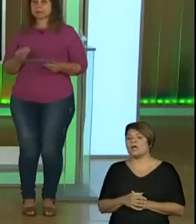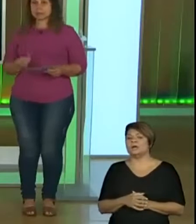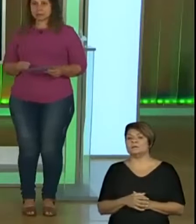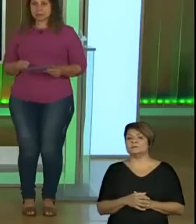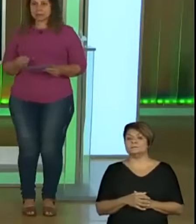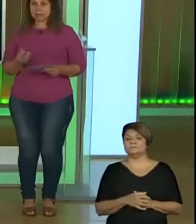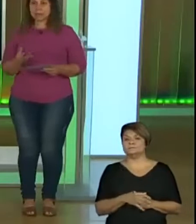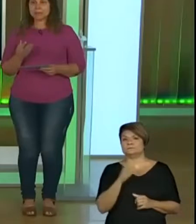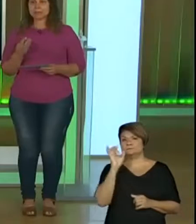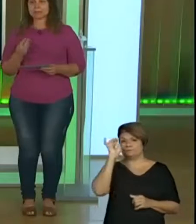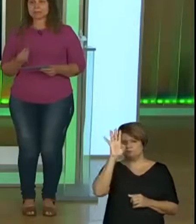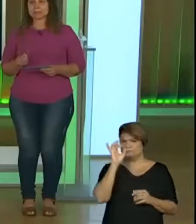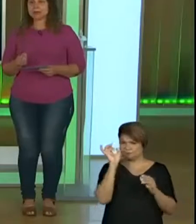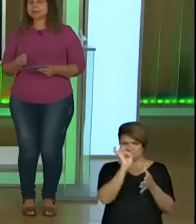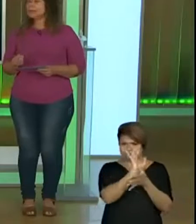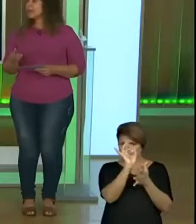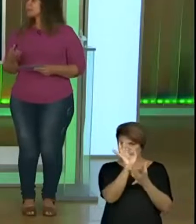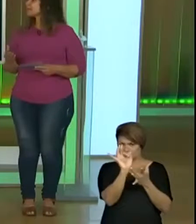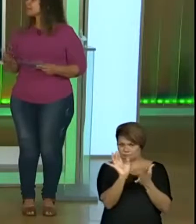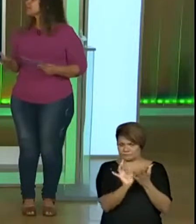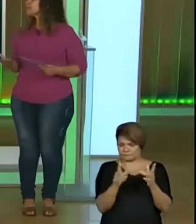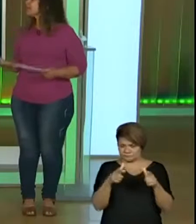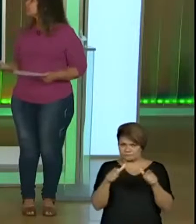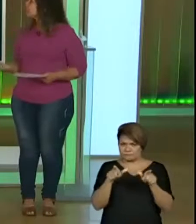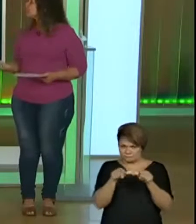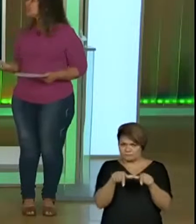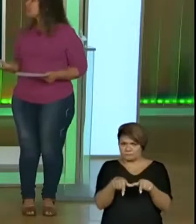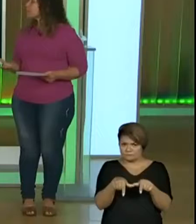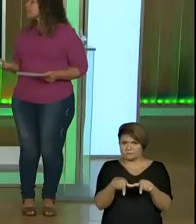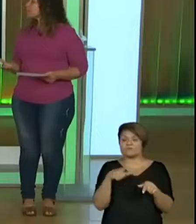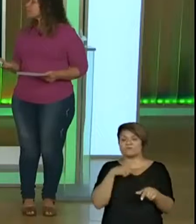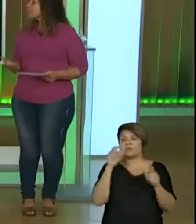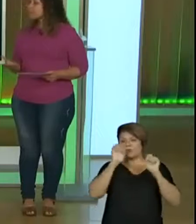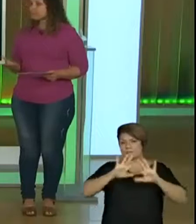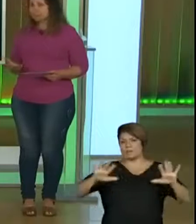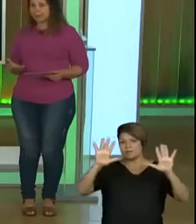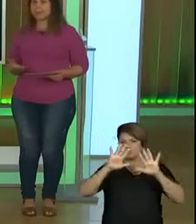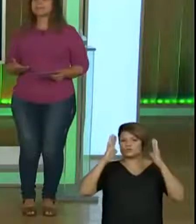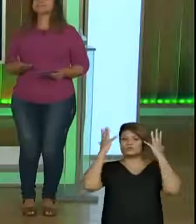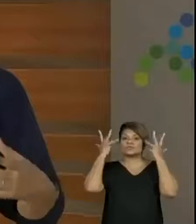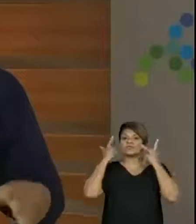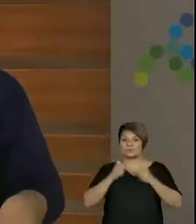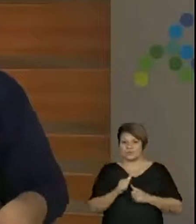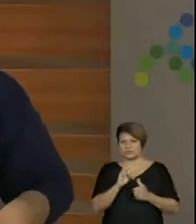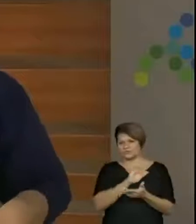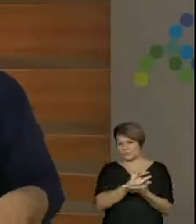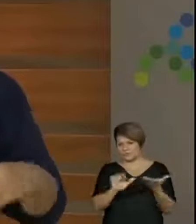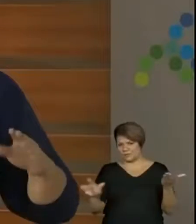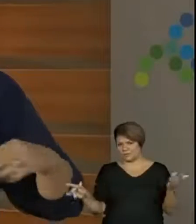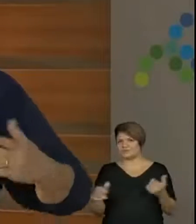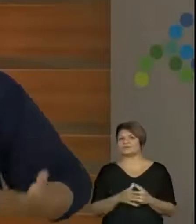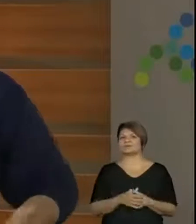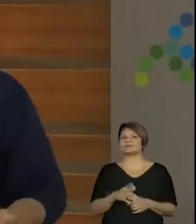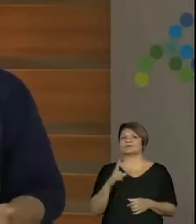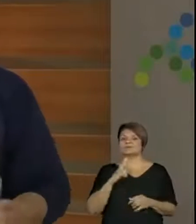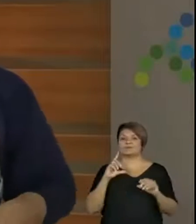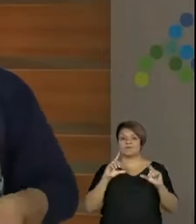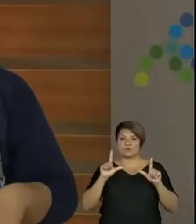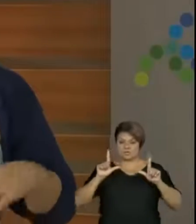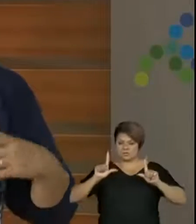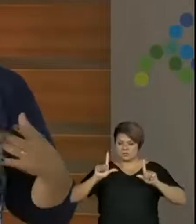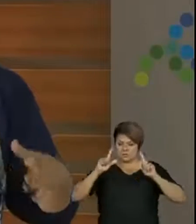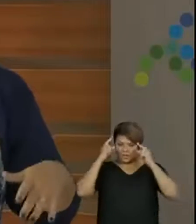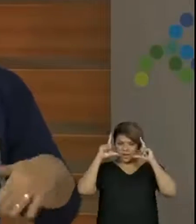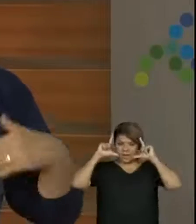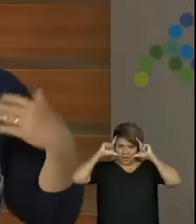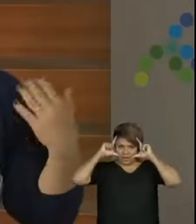uma dessas cédulas, cada uma dessas notas, elas trazem uma imagem de um animal. Sim, tinha né? esse detalhe também, no verso, né? É,